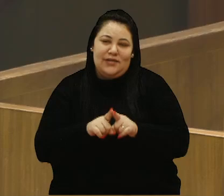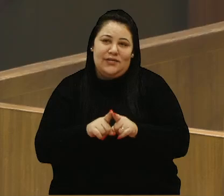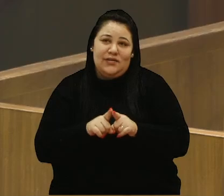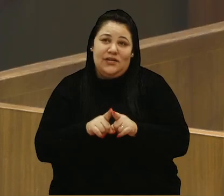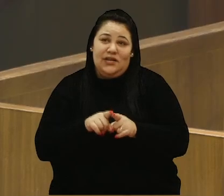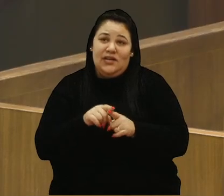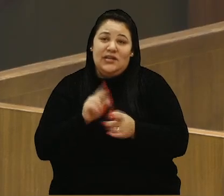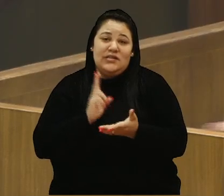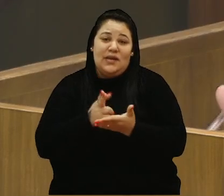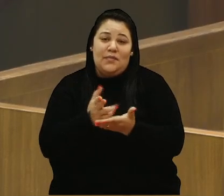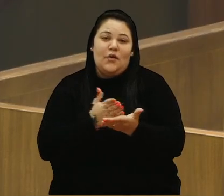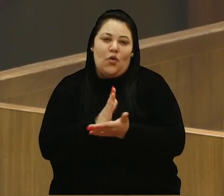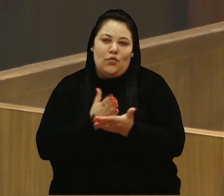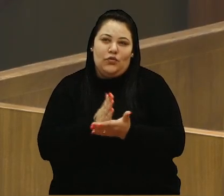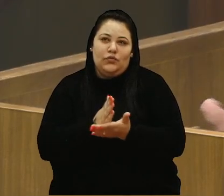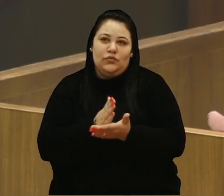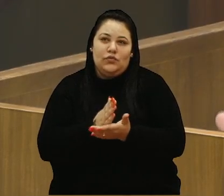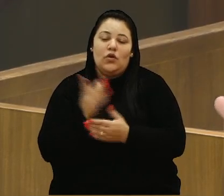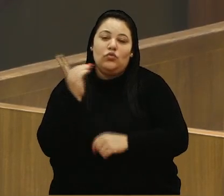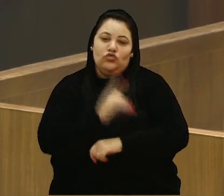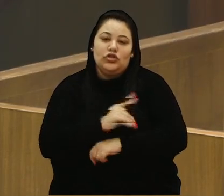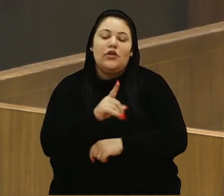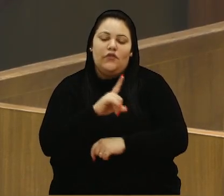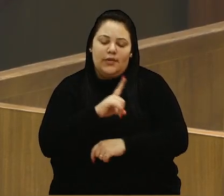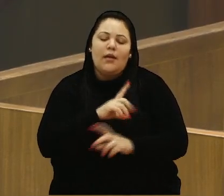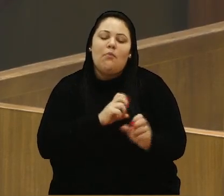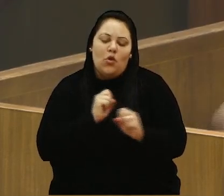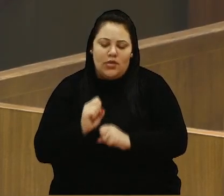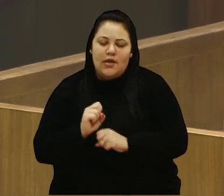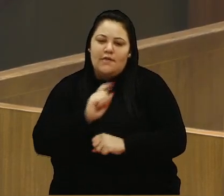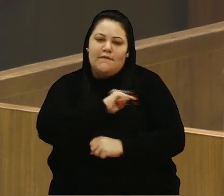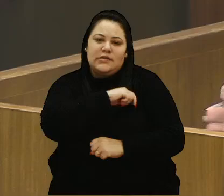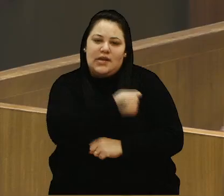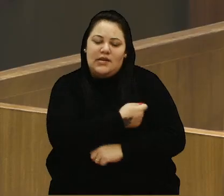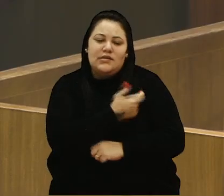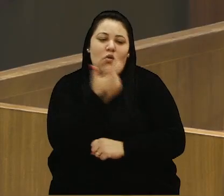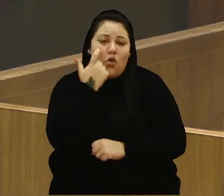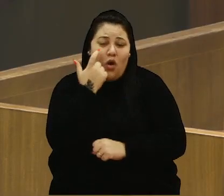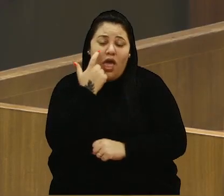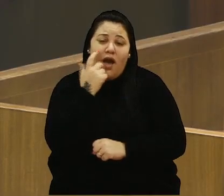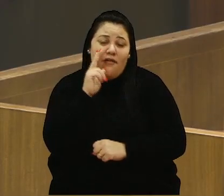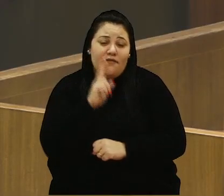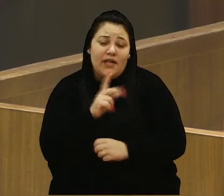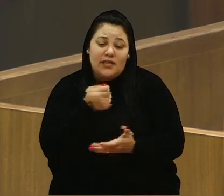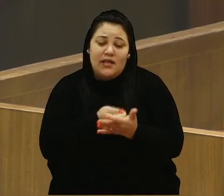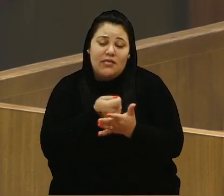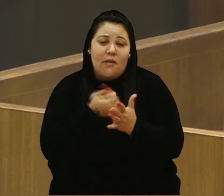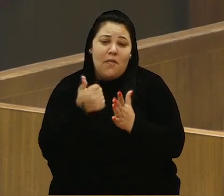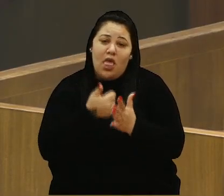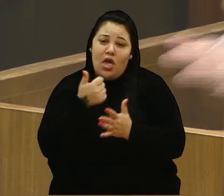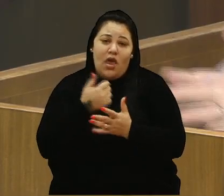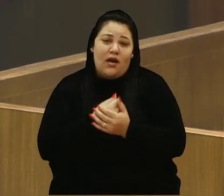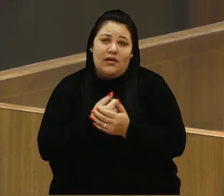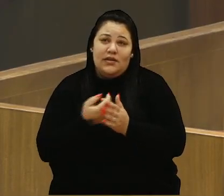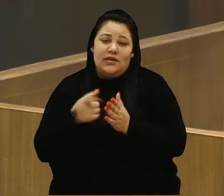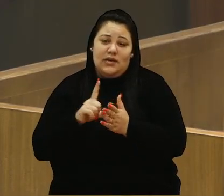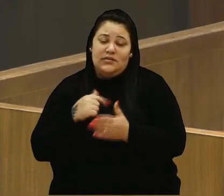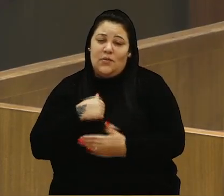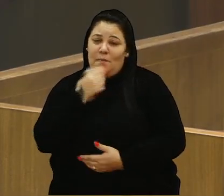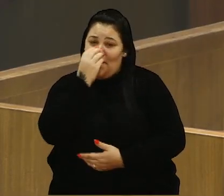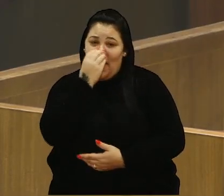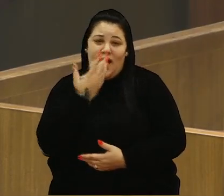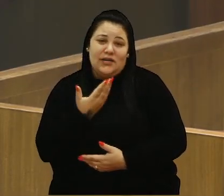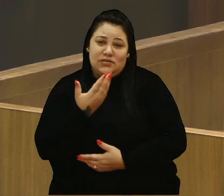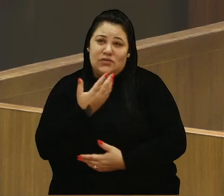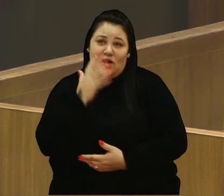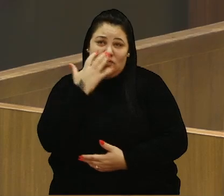irritou. Mas eu pensei, um dia eu vou ter o poder de fiscalização para puxar os números e ver aqui, tentar melhorar, né? Porque antes eu era feito de palhaço, essas situações